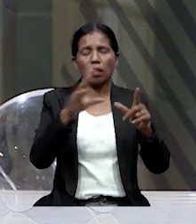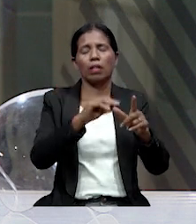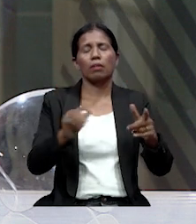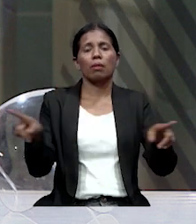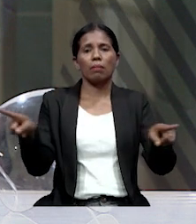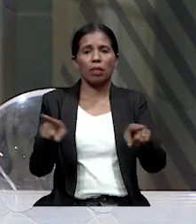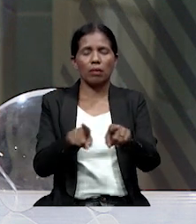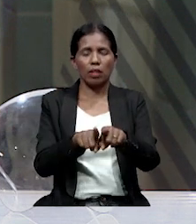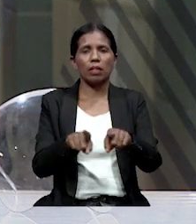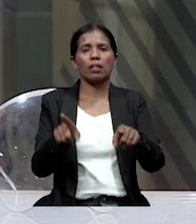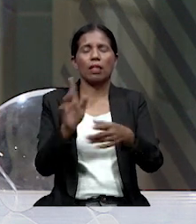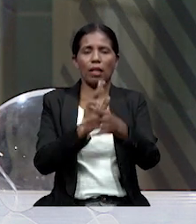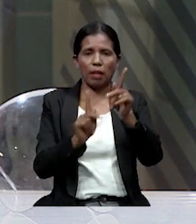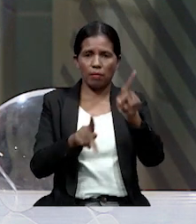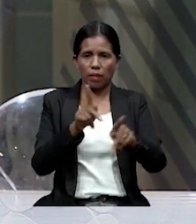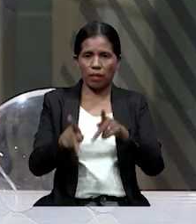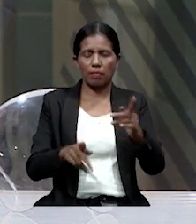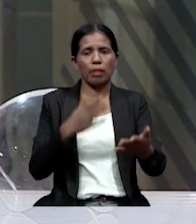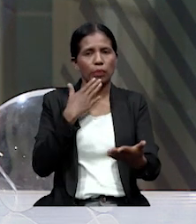cidadão nebediaca.